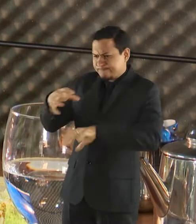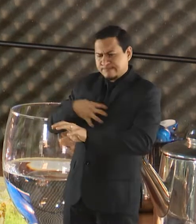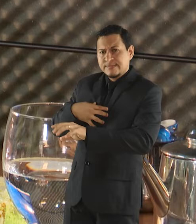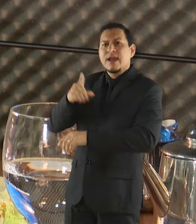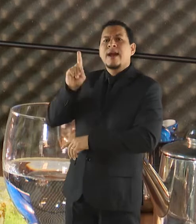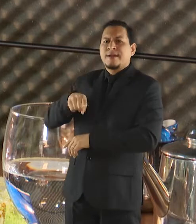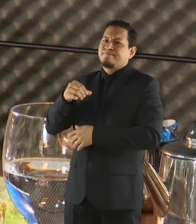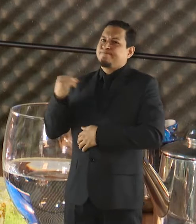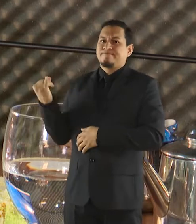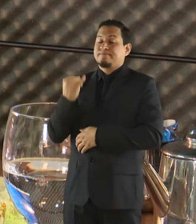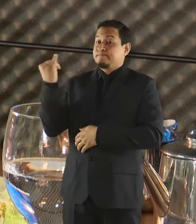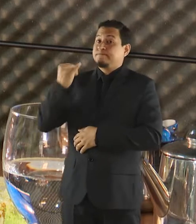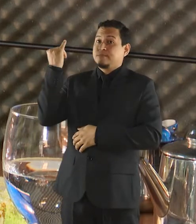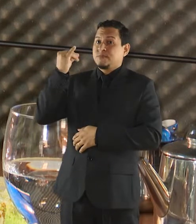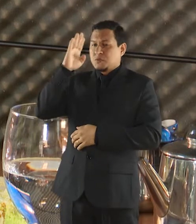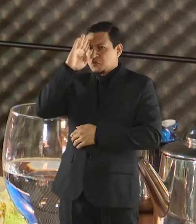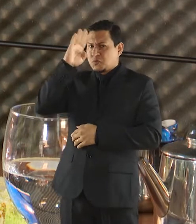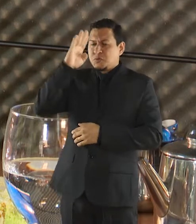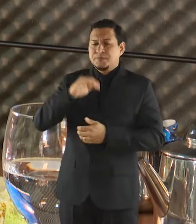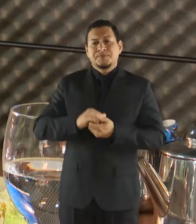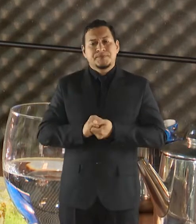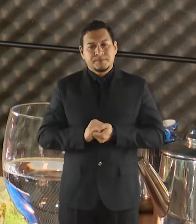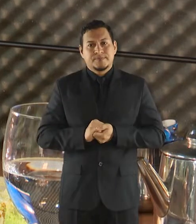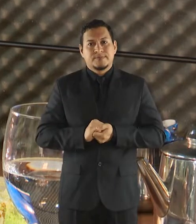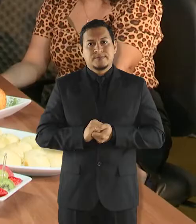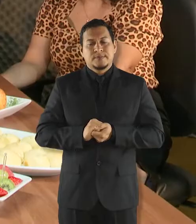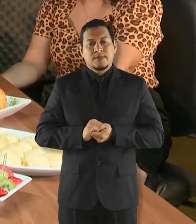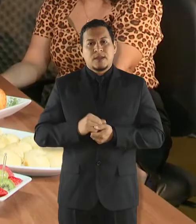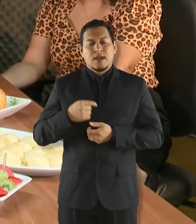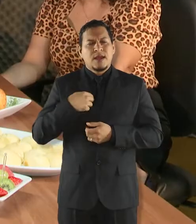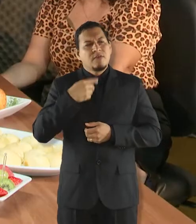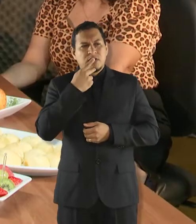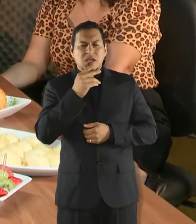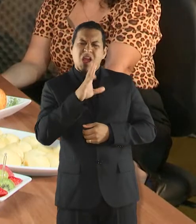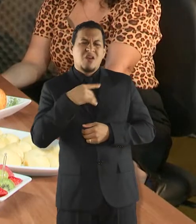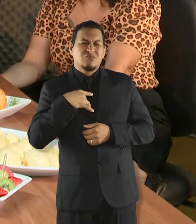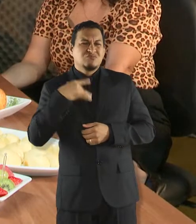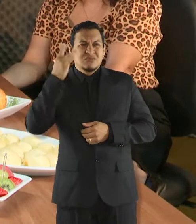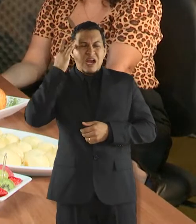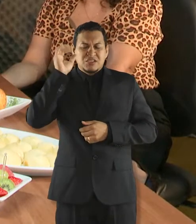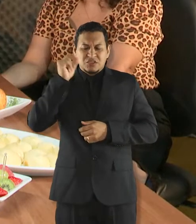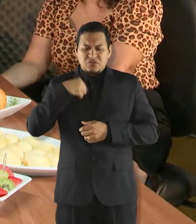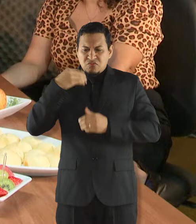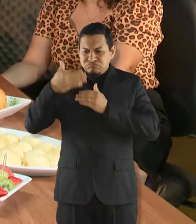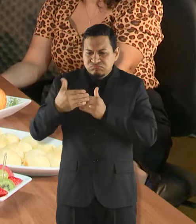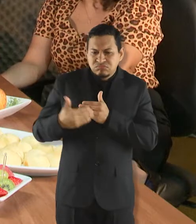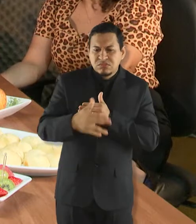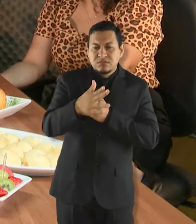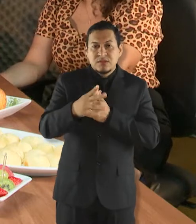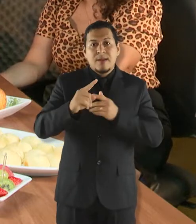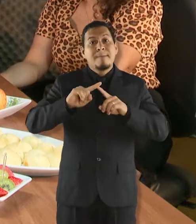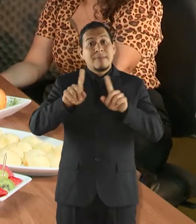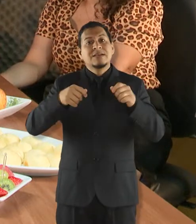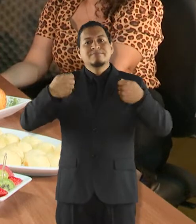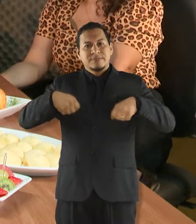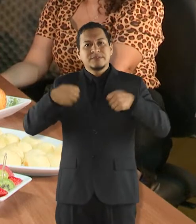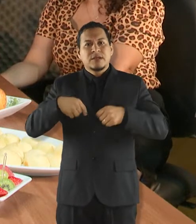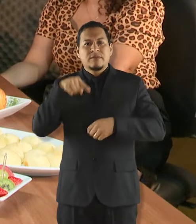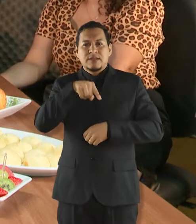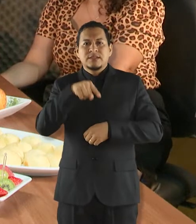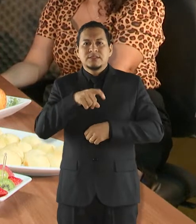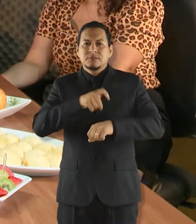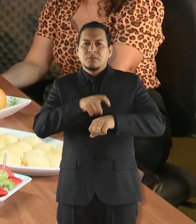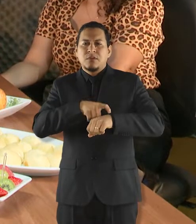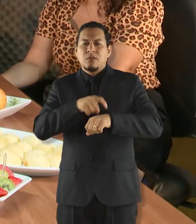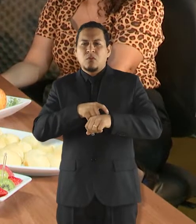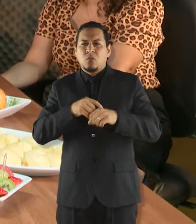ela é extremamente importante. Nossa, verdade, Aurilene. E aí eu digo, não, acho que eu não vou conseguir prosseguir com isso. Mas aí precisava dessa mão de